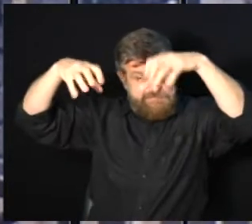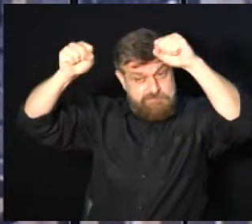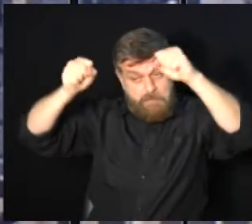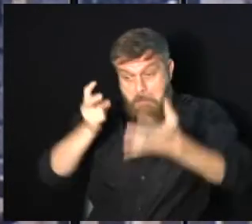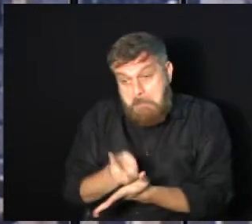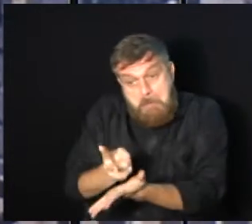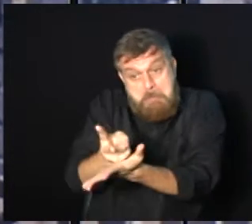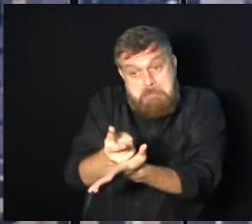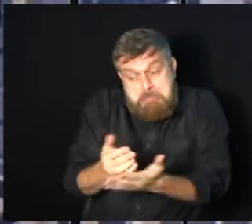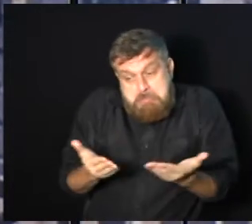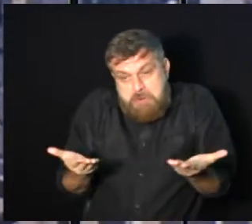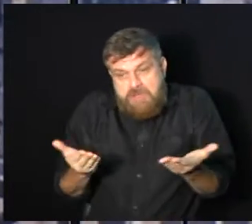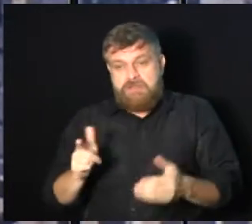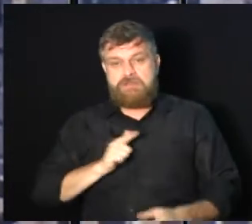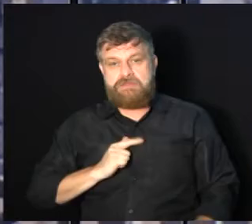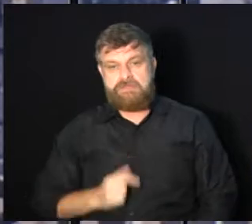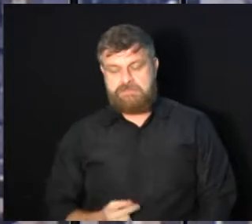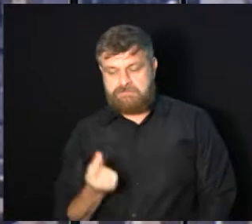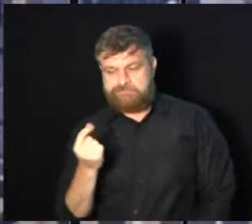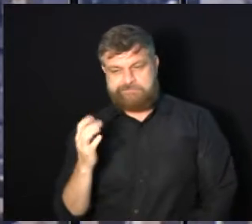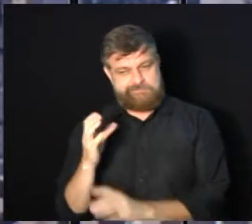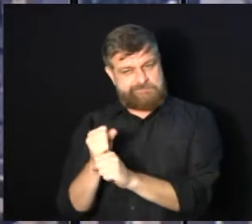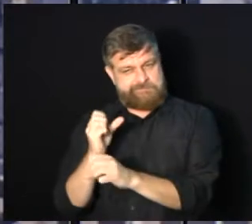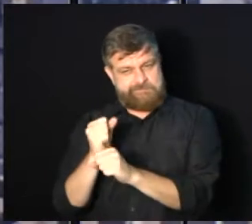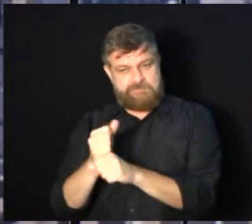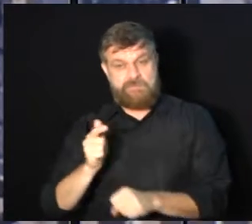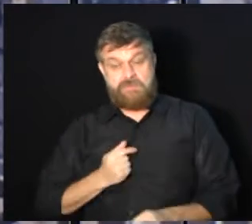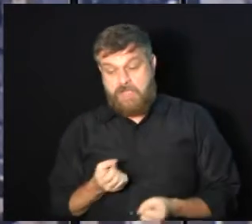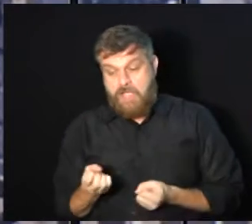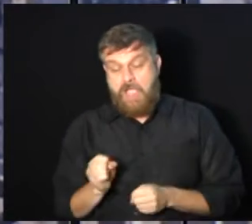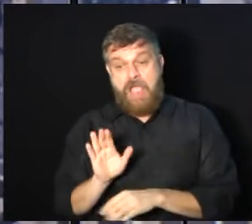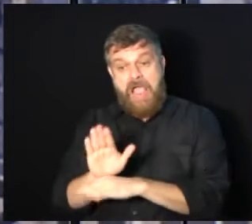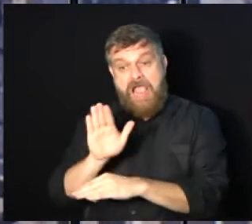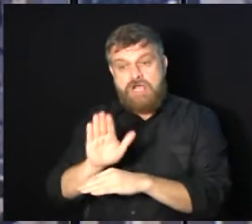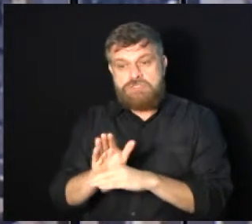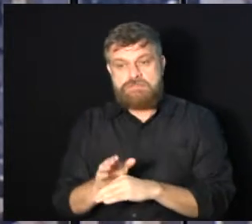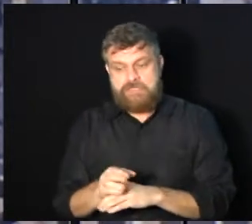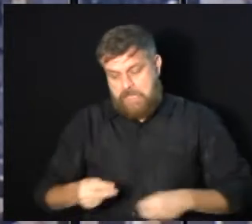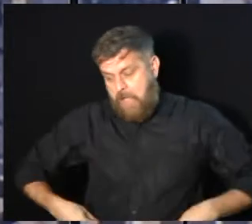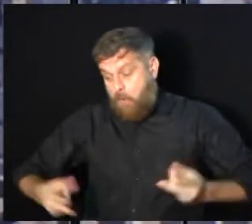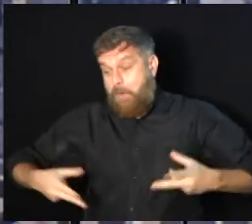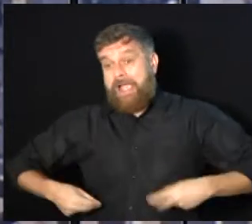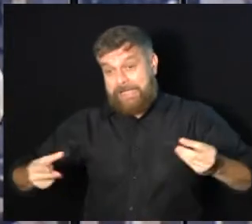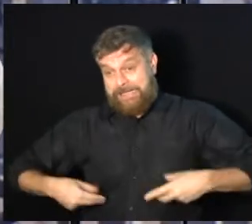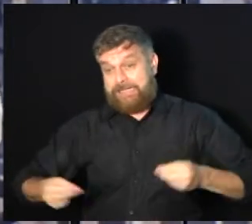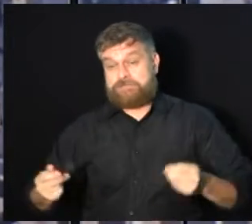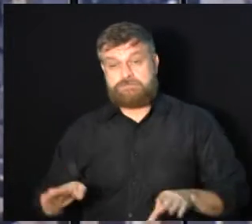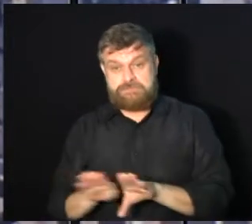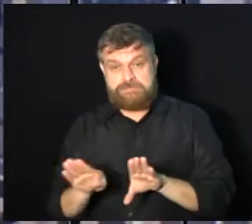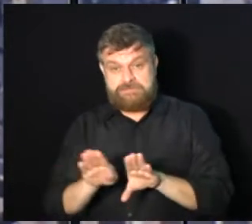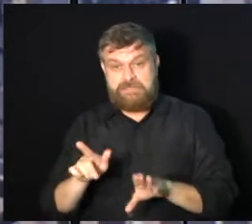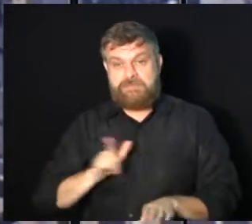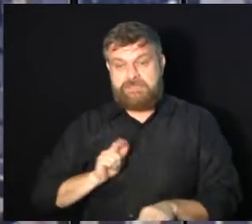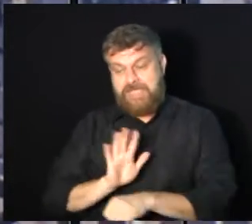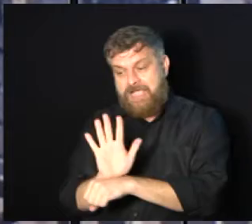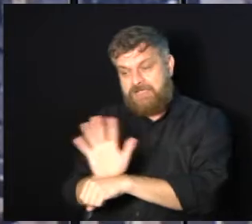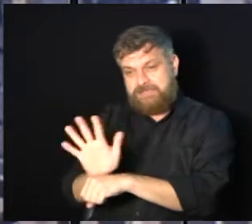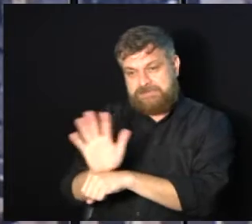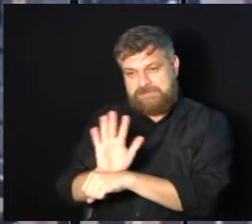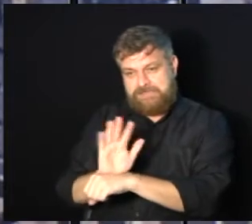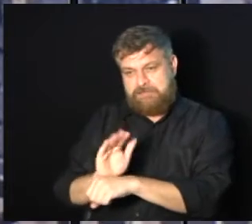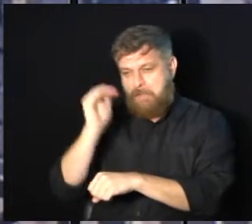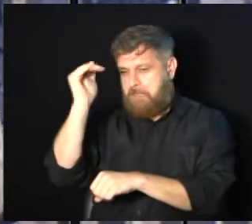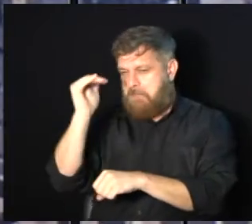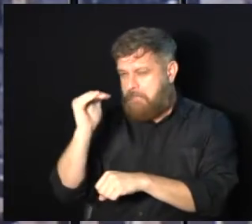continuar? Tendo o quadro Na Ponta do Lápis, para te ajudar aí a equilibrar as finanças, a agenda de cinema com as